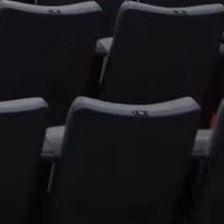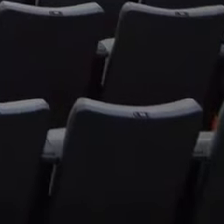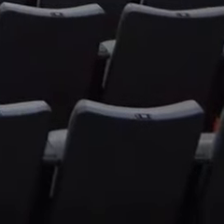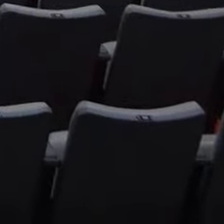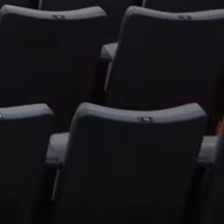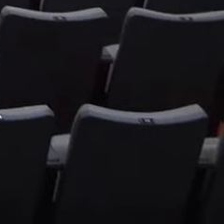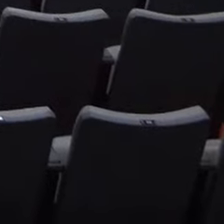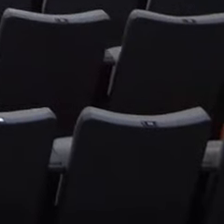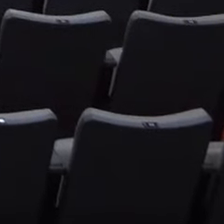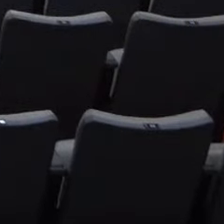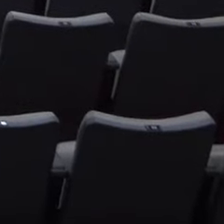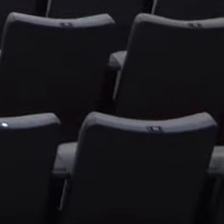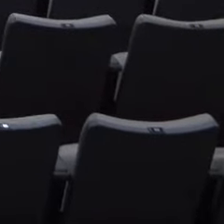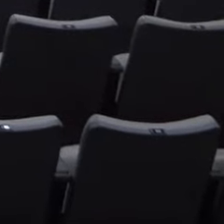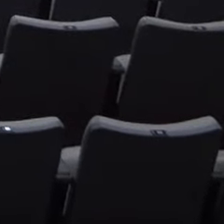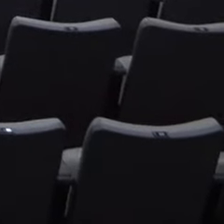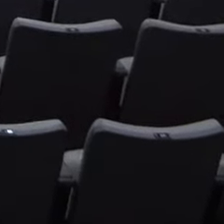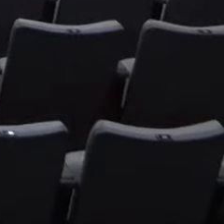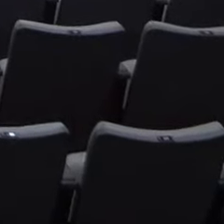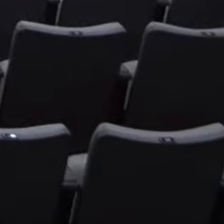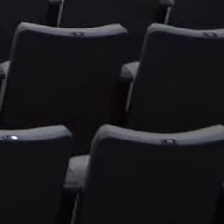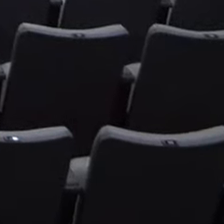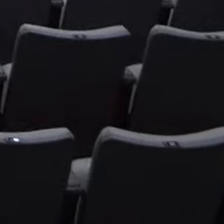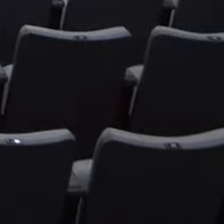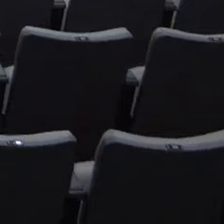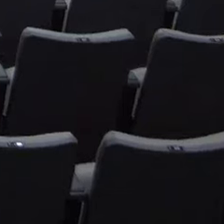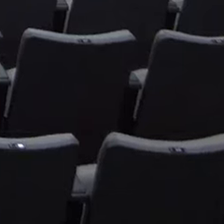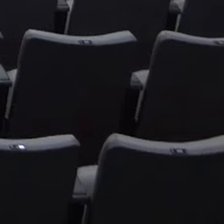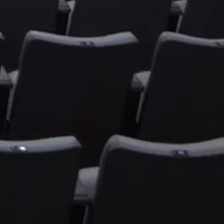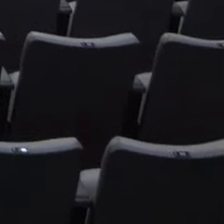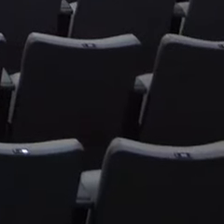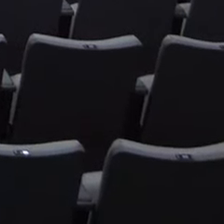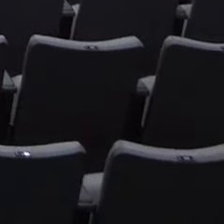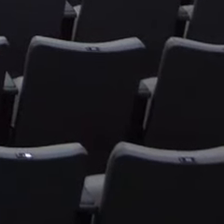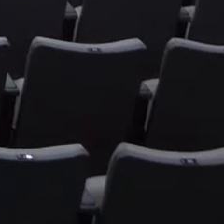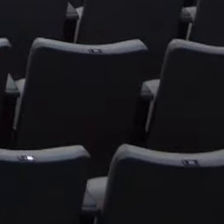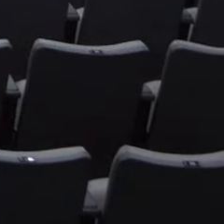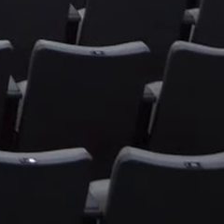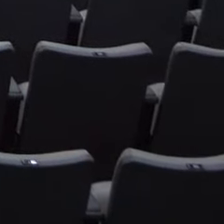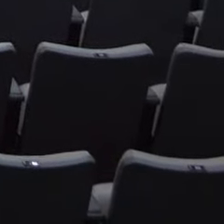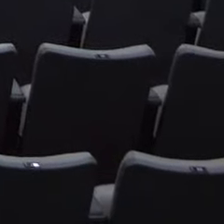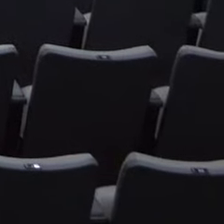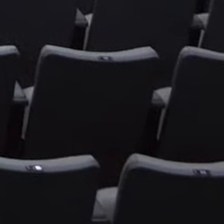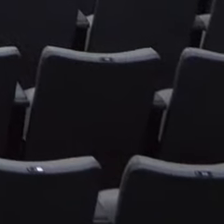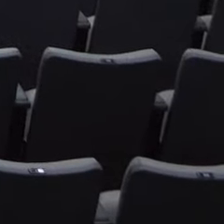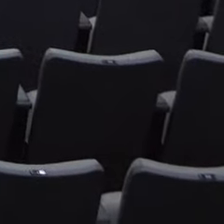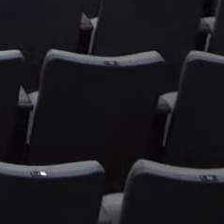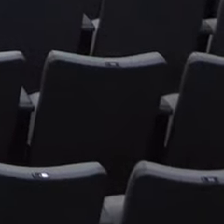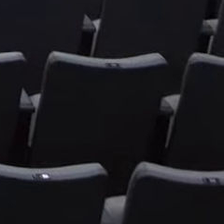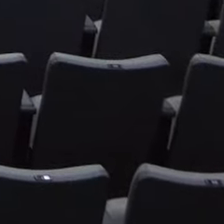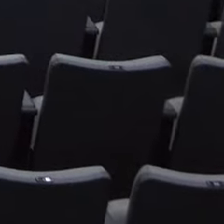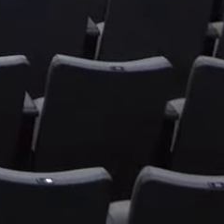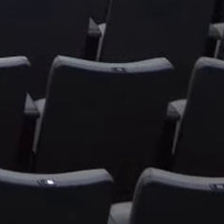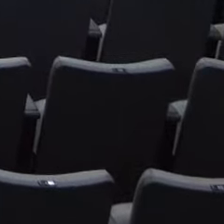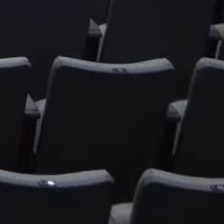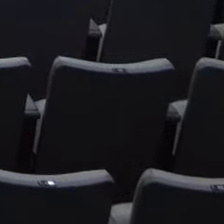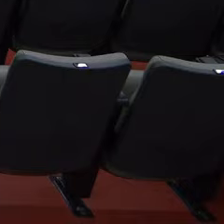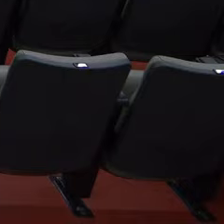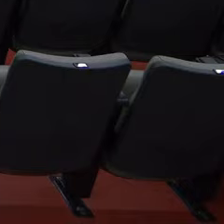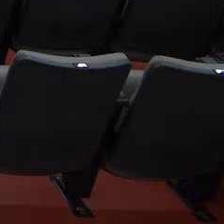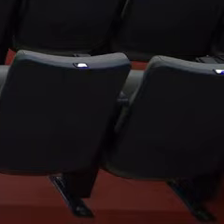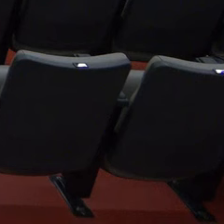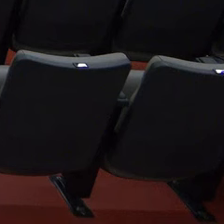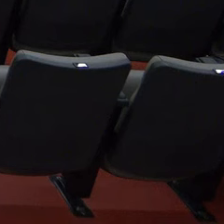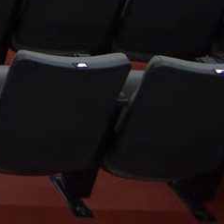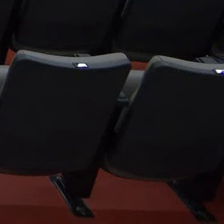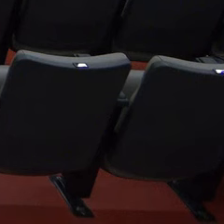aprovado e solicita a sua subscrição tá suspensa A reunião que meu